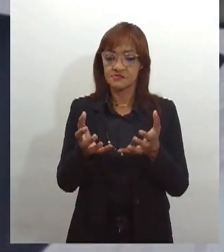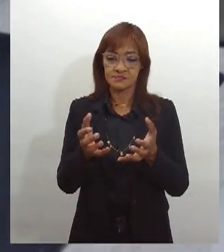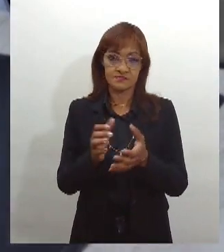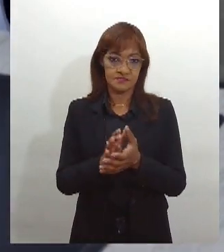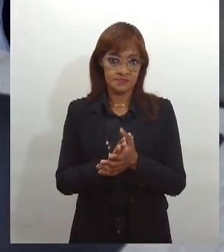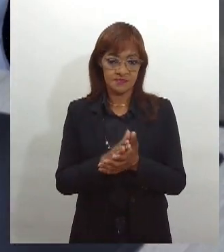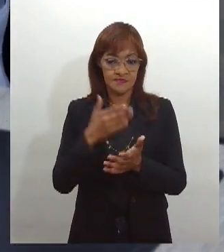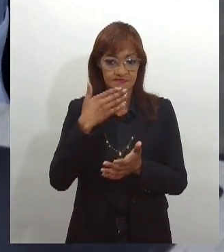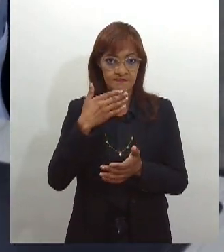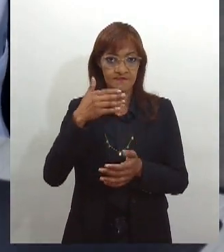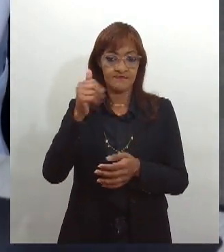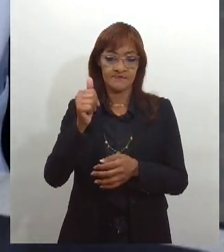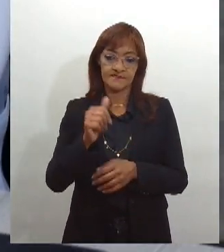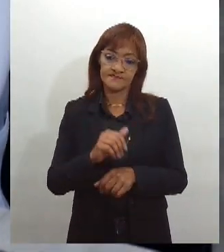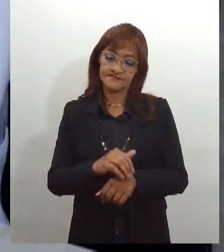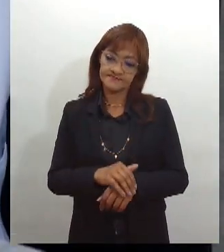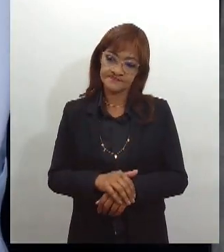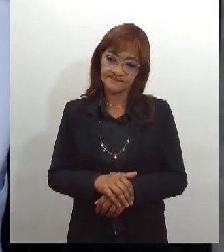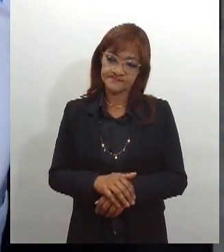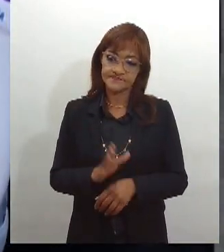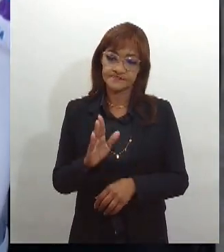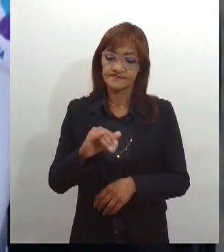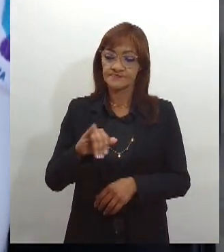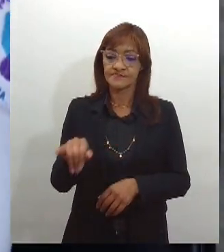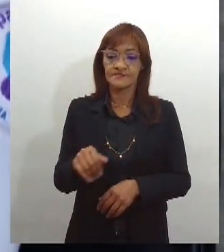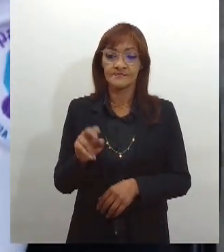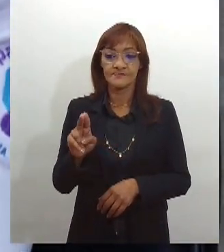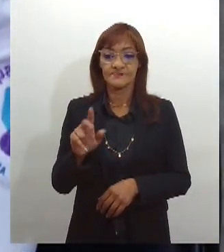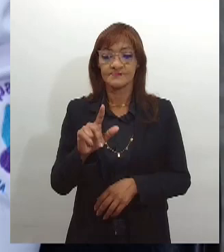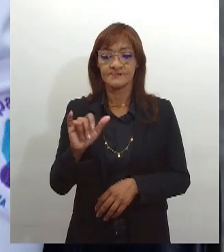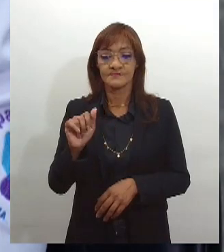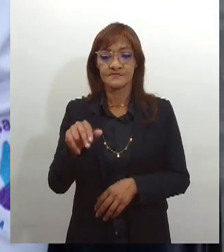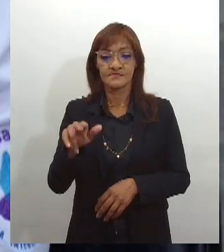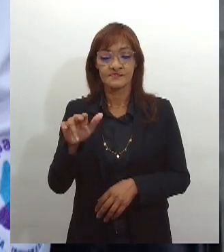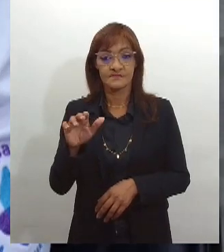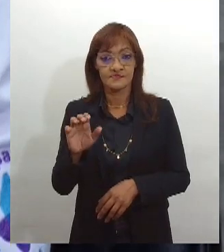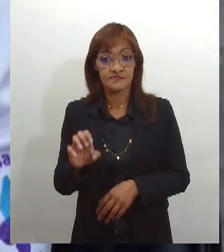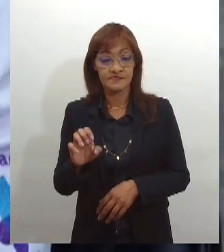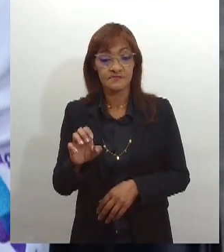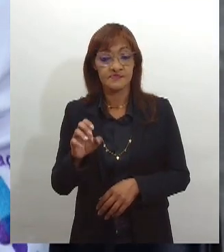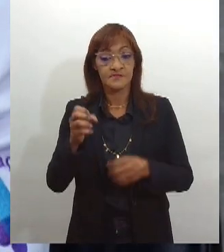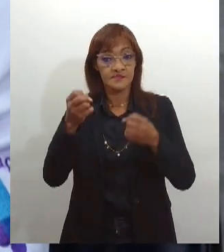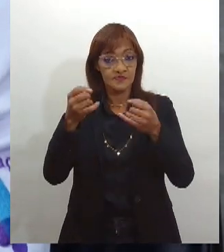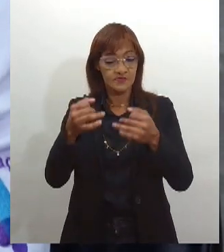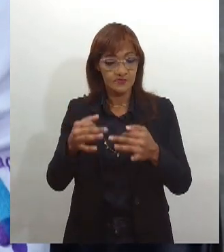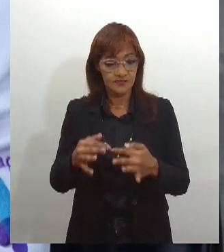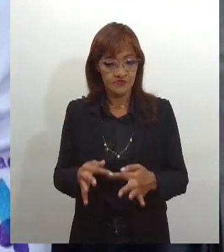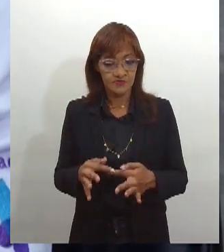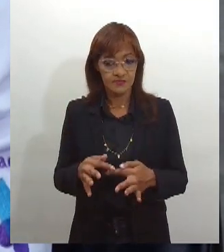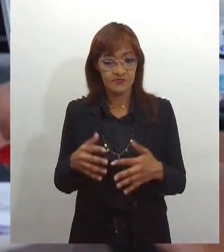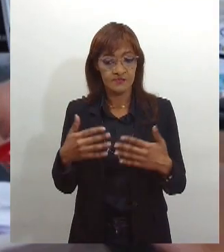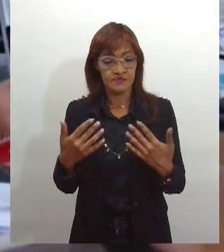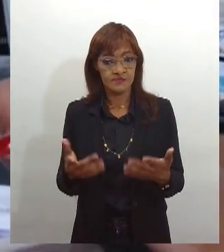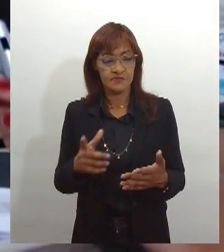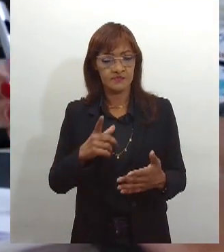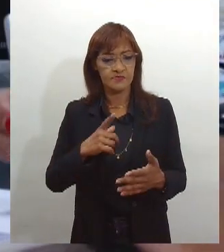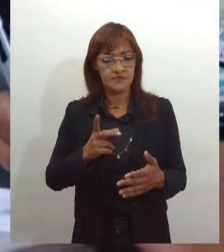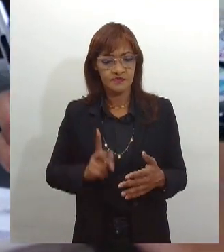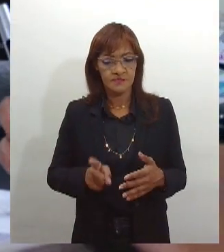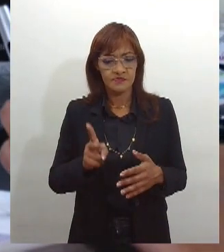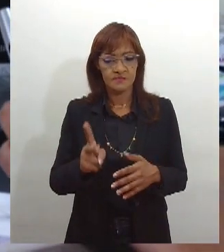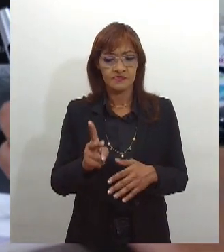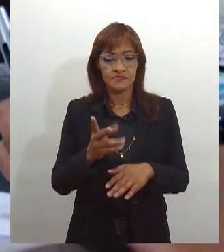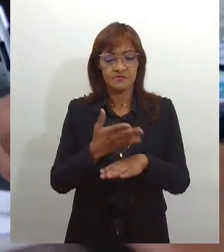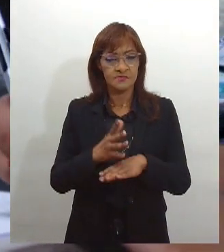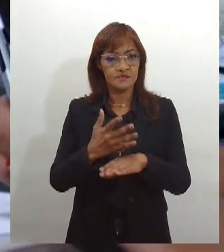saudável. Juliana enfatizou que fatores como a adoção de um estilo de vida saudável incluindo a prática regular de exercícios, uma